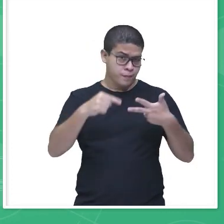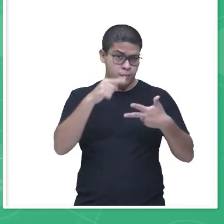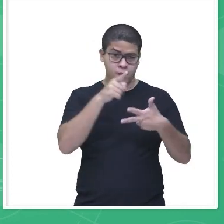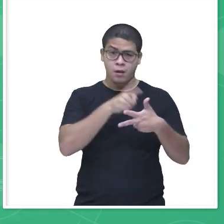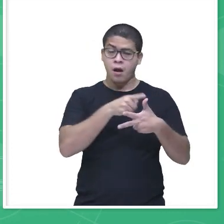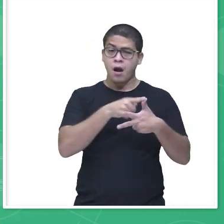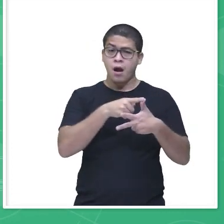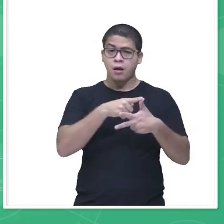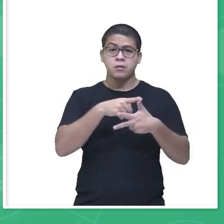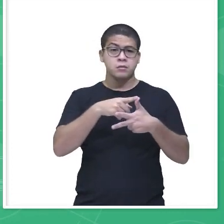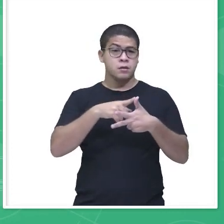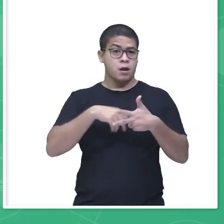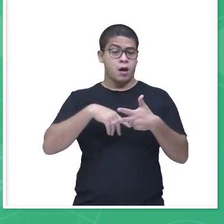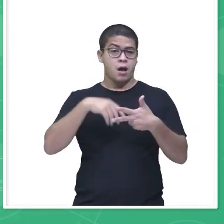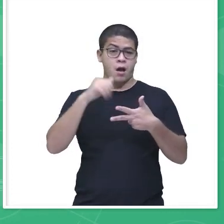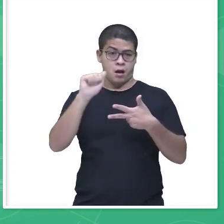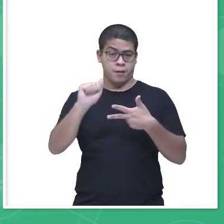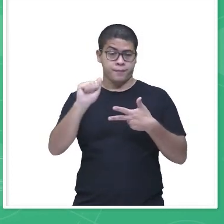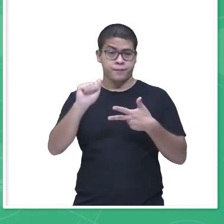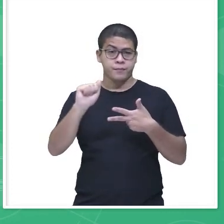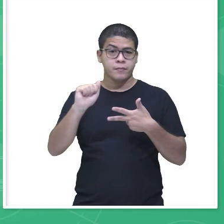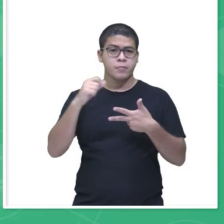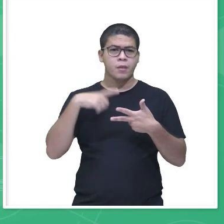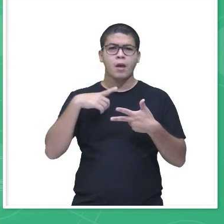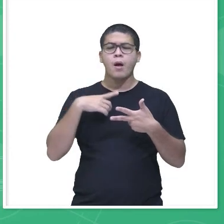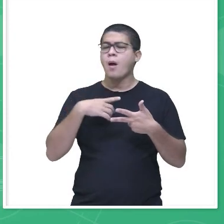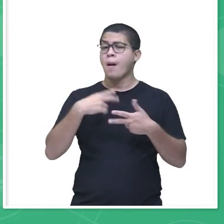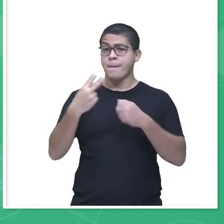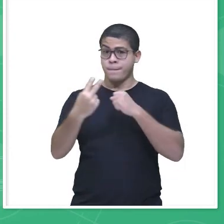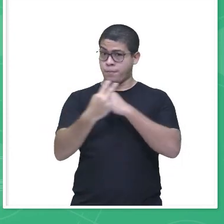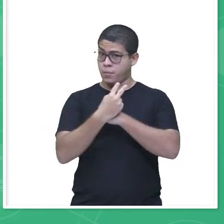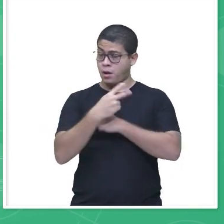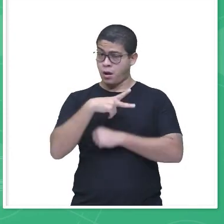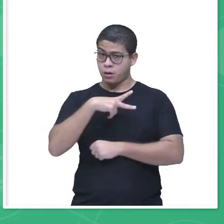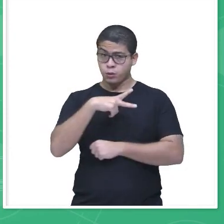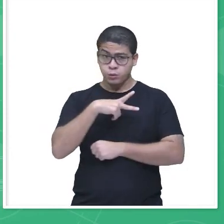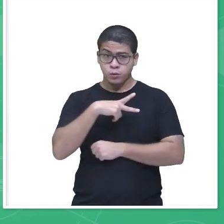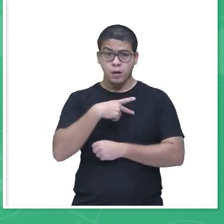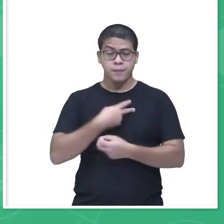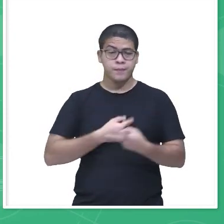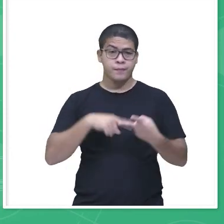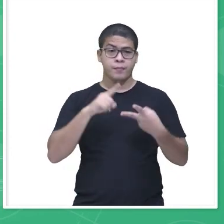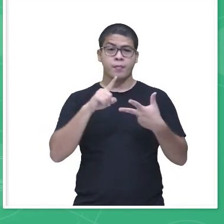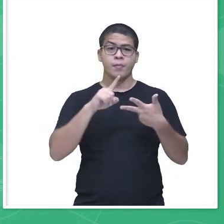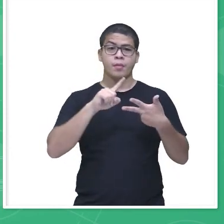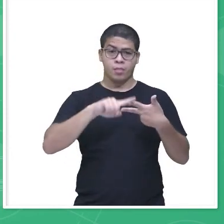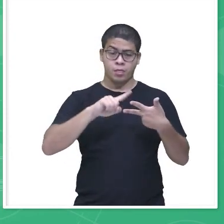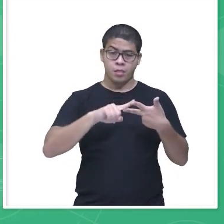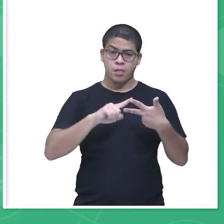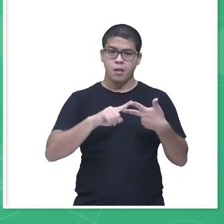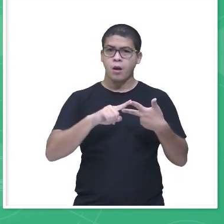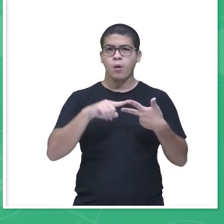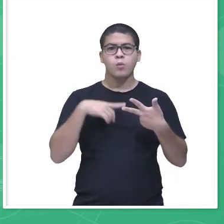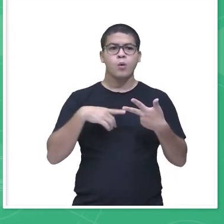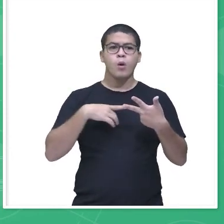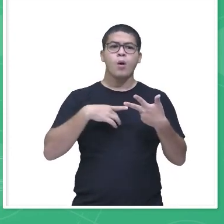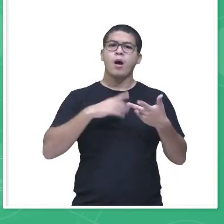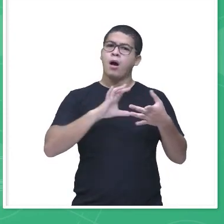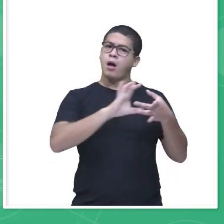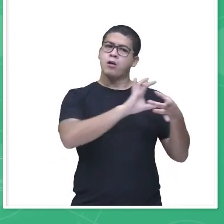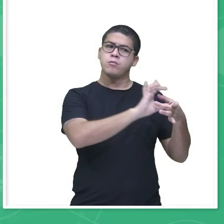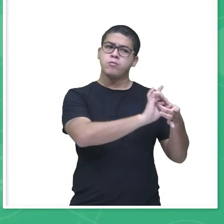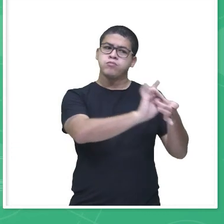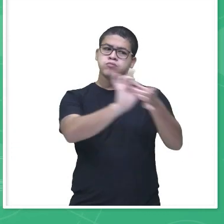atitudes de higiene pessoal. Letra B. Três atitudes de higiene coletiva. E letra C. Quais os problemas da